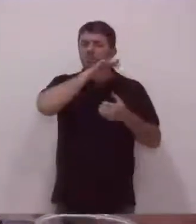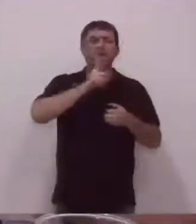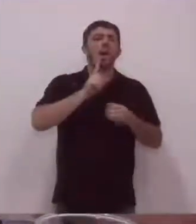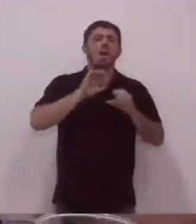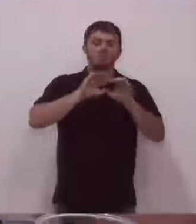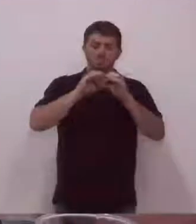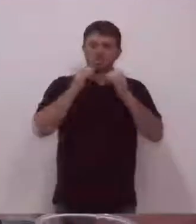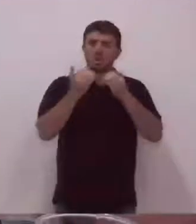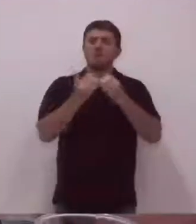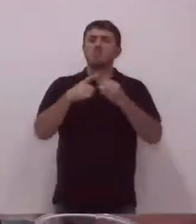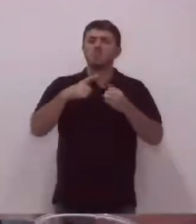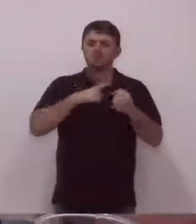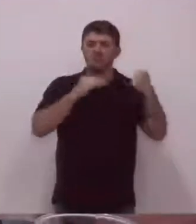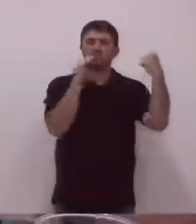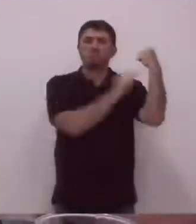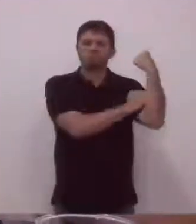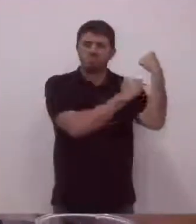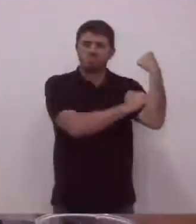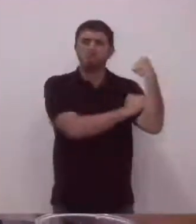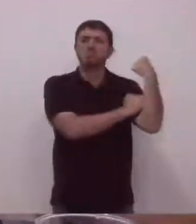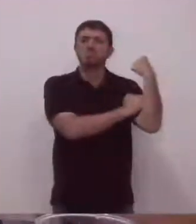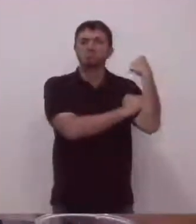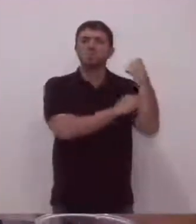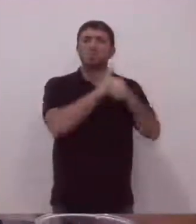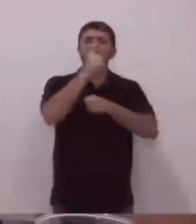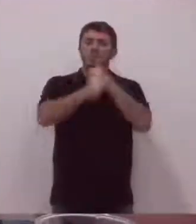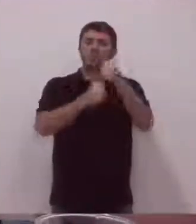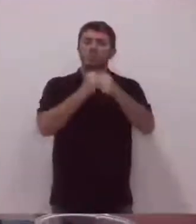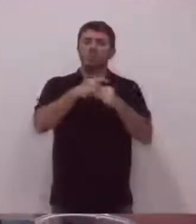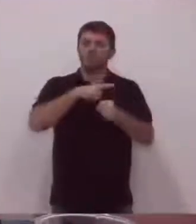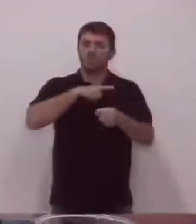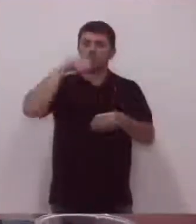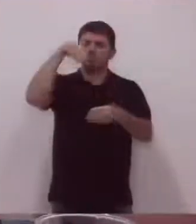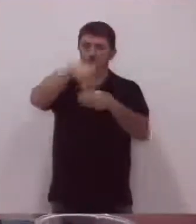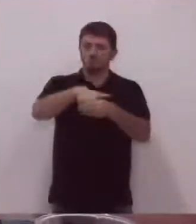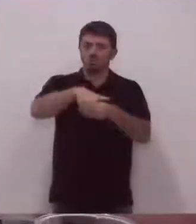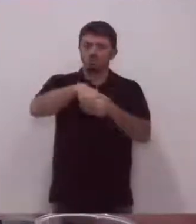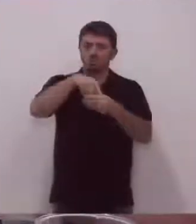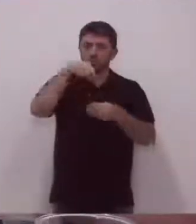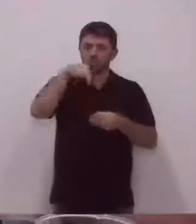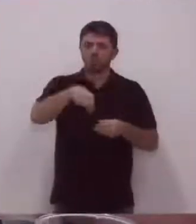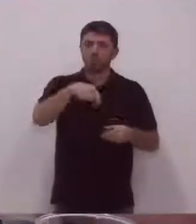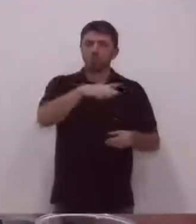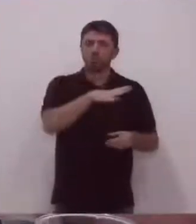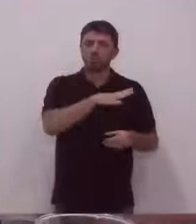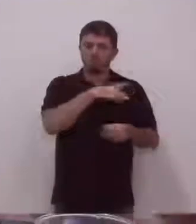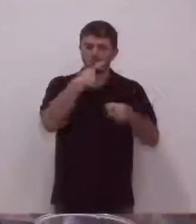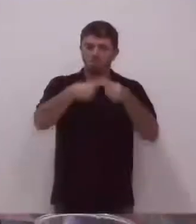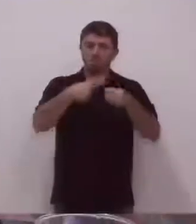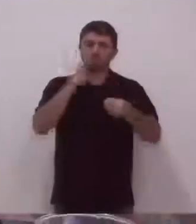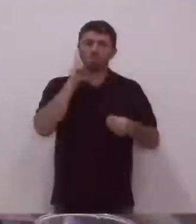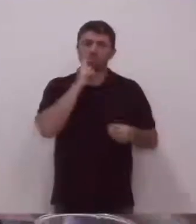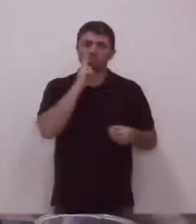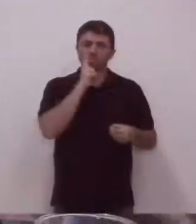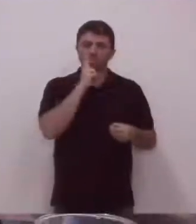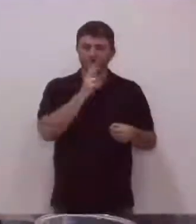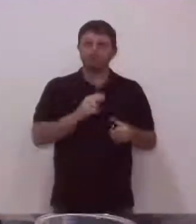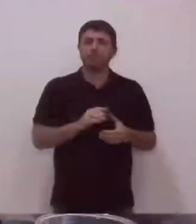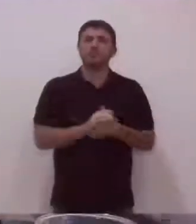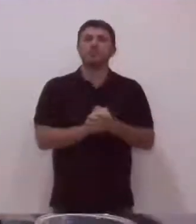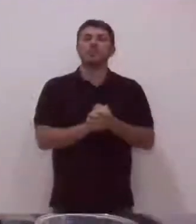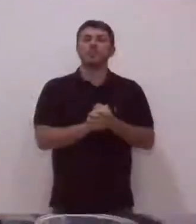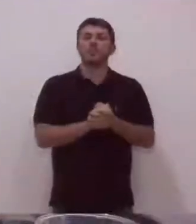aqui na Câmara na próxima eleição. Ano que vem tem eleição municipal. E vai ter seu peso aqui. Então, fica um recado para algumas pessoas